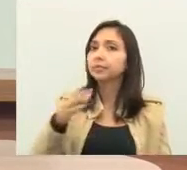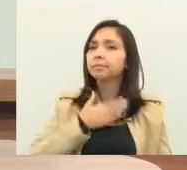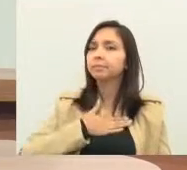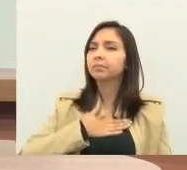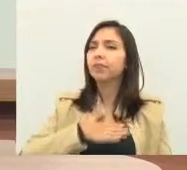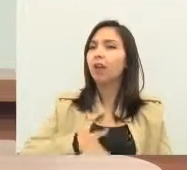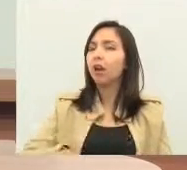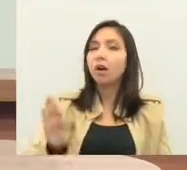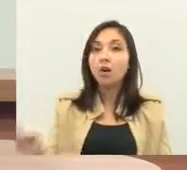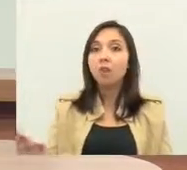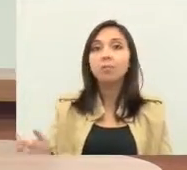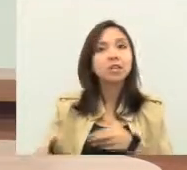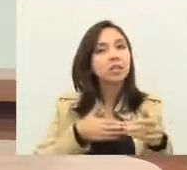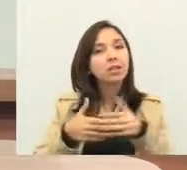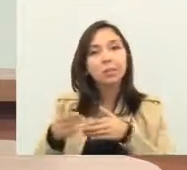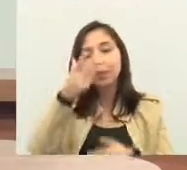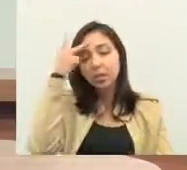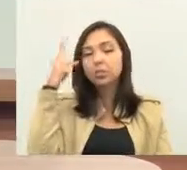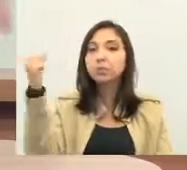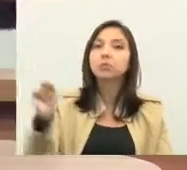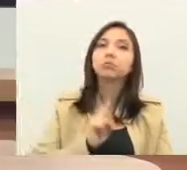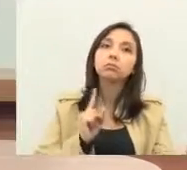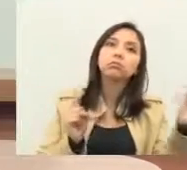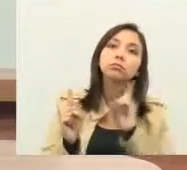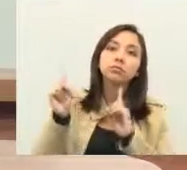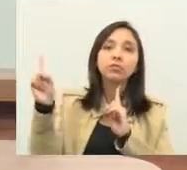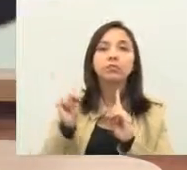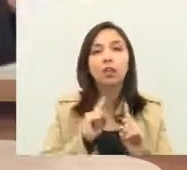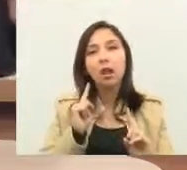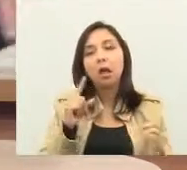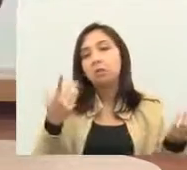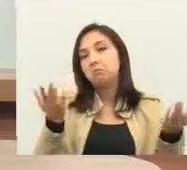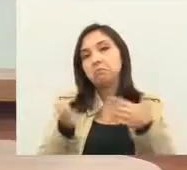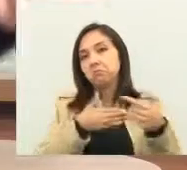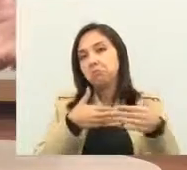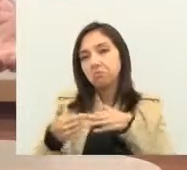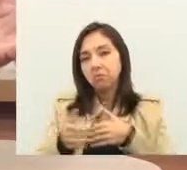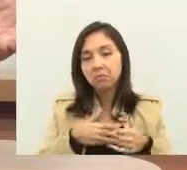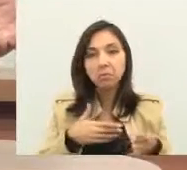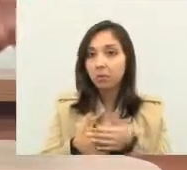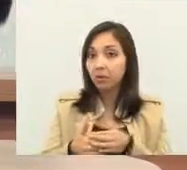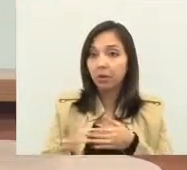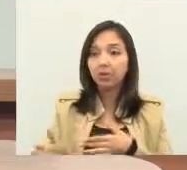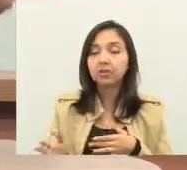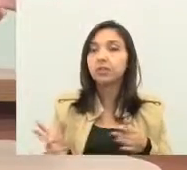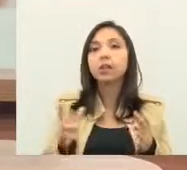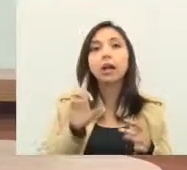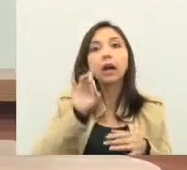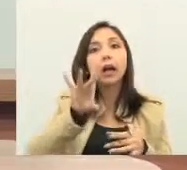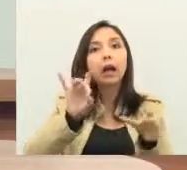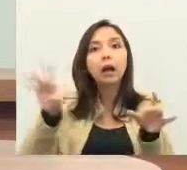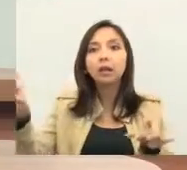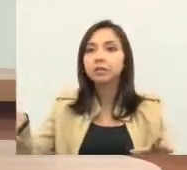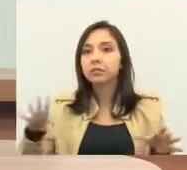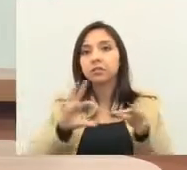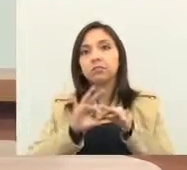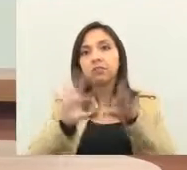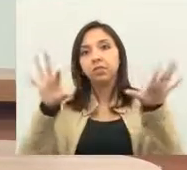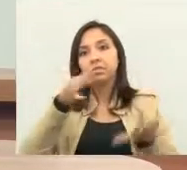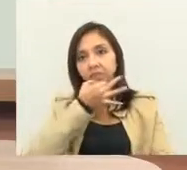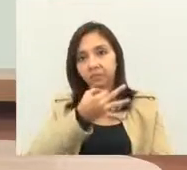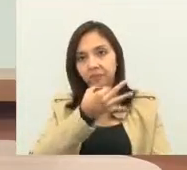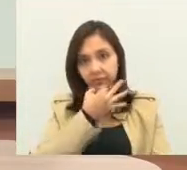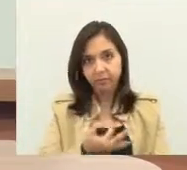tranquilidade. Independente de quem vier aqui na tribuna falar A ou falar B, da maneira que quiser se colocar, é democrático, cada um tem o seu